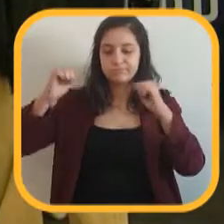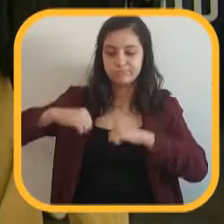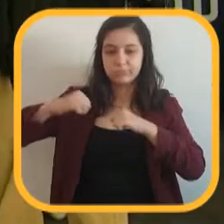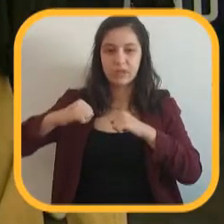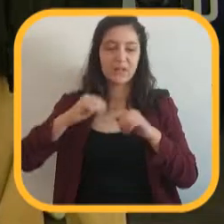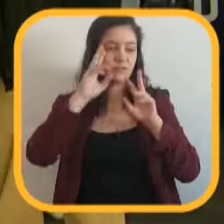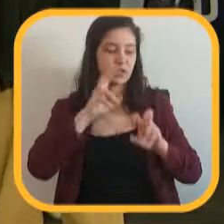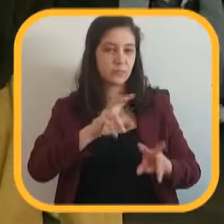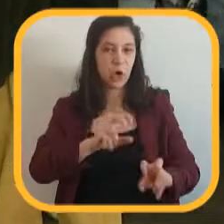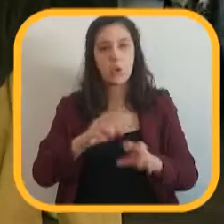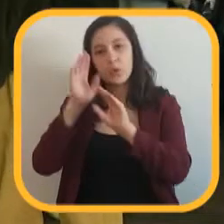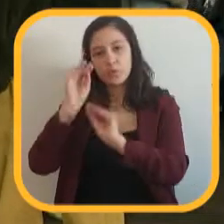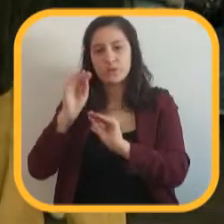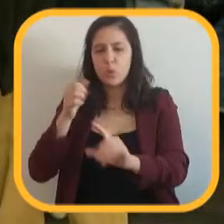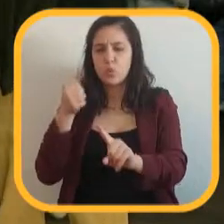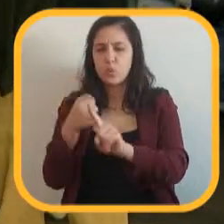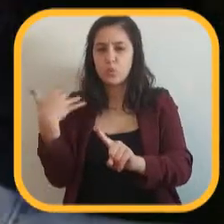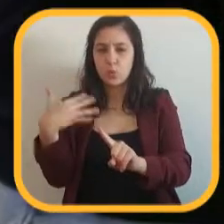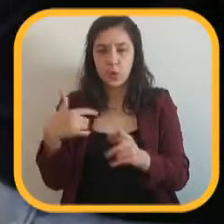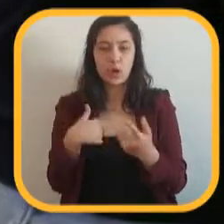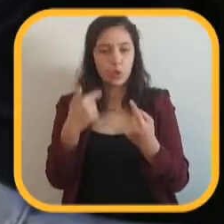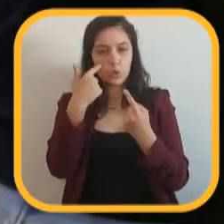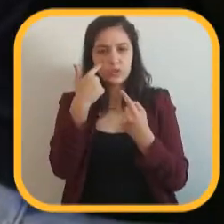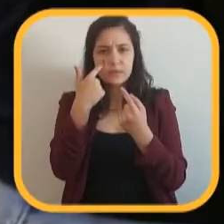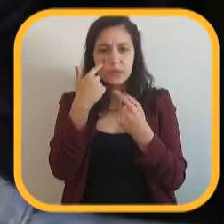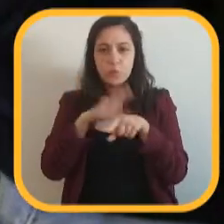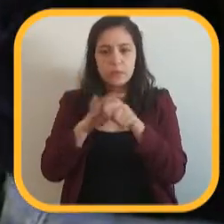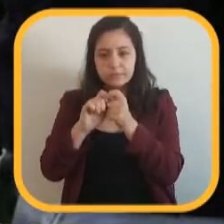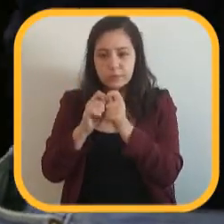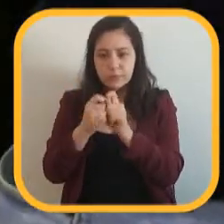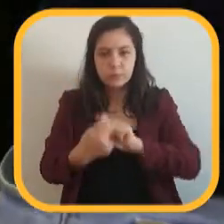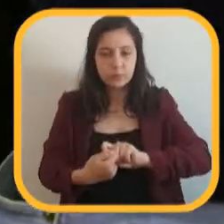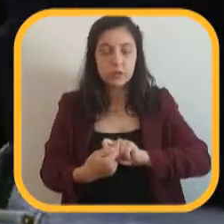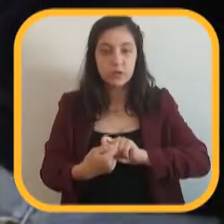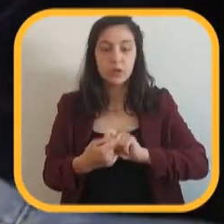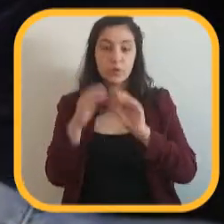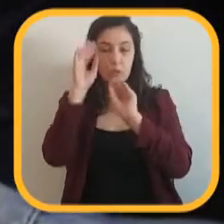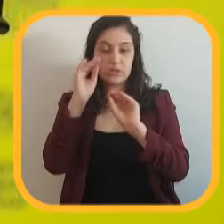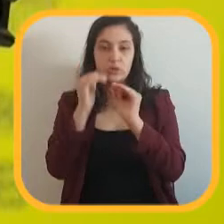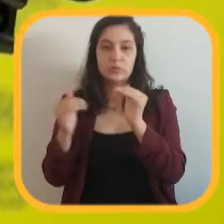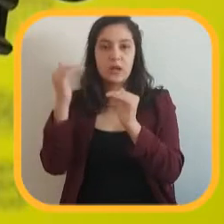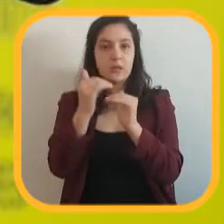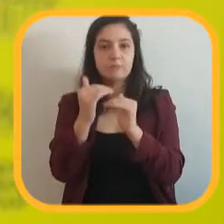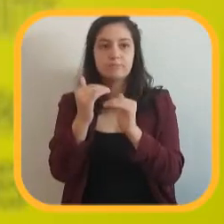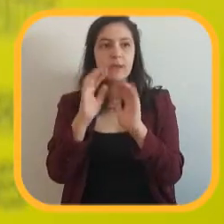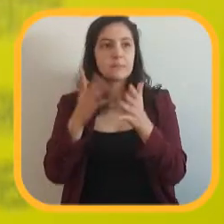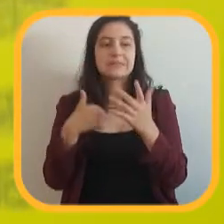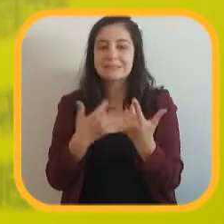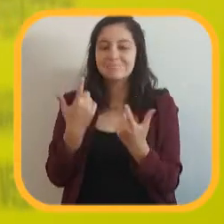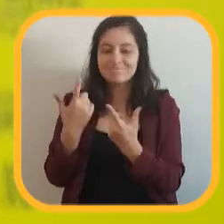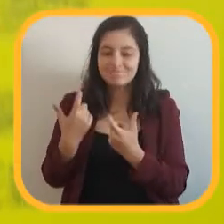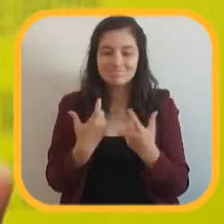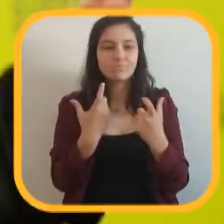Conciliar a investigação e o ensino é um grande desafio. O conhecimento está em constante mudança. No ensino superior, sente-se uma